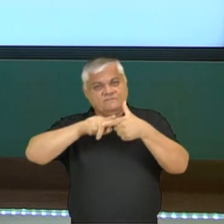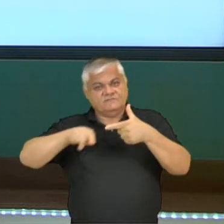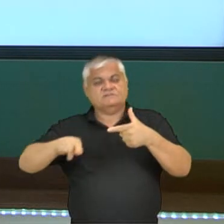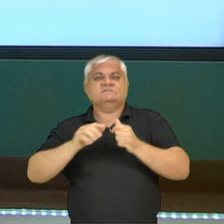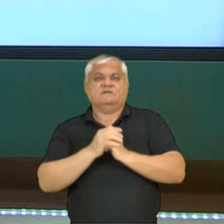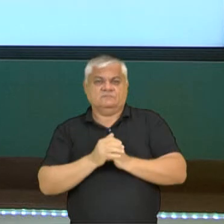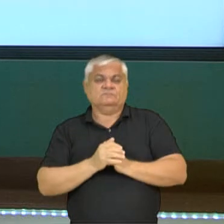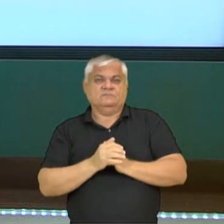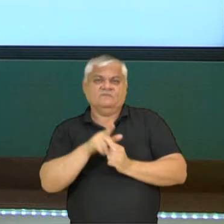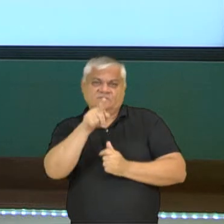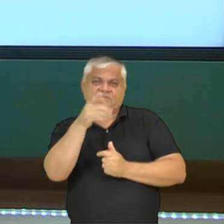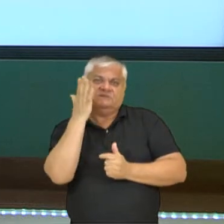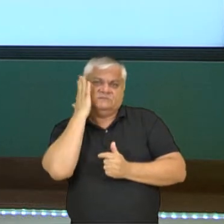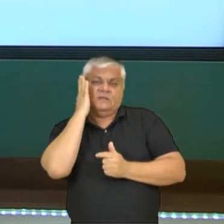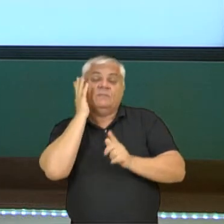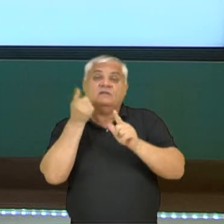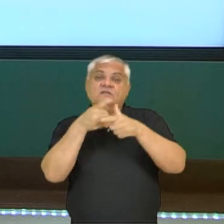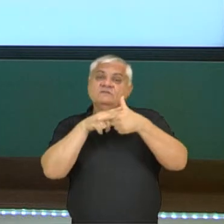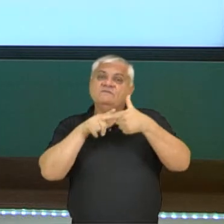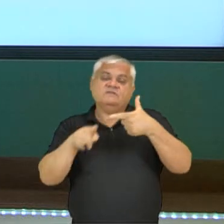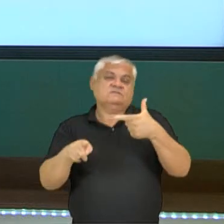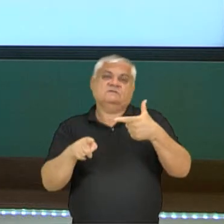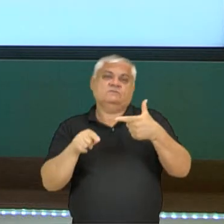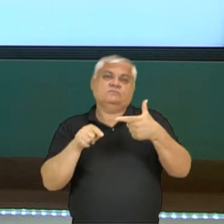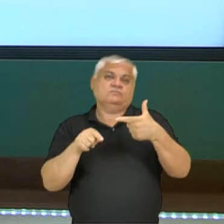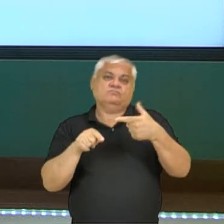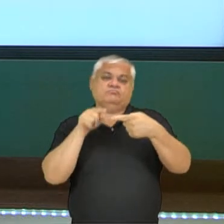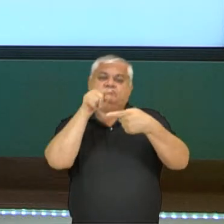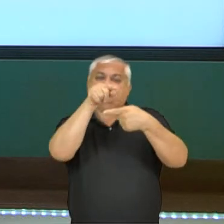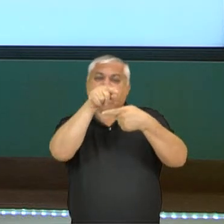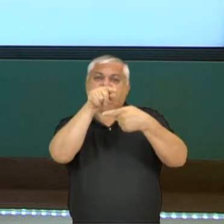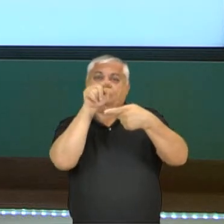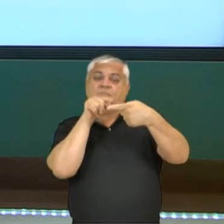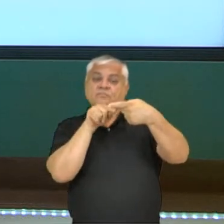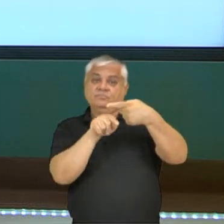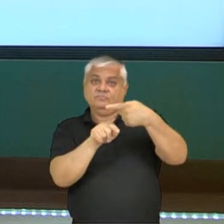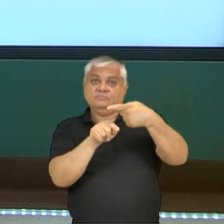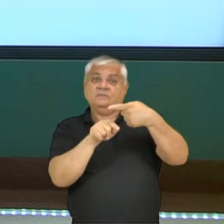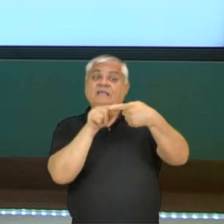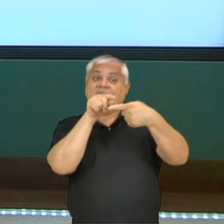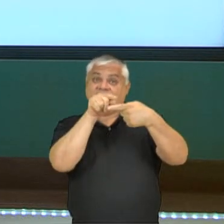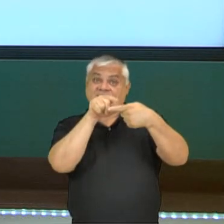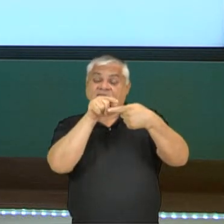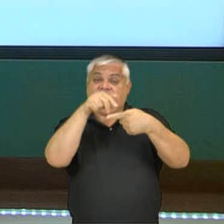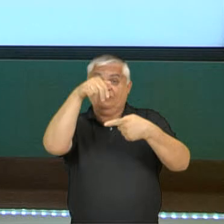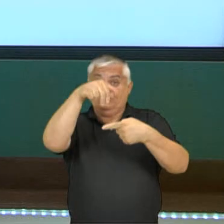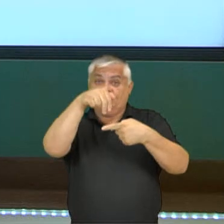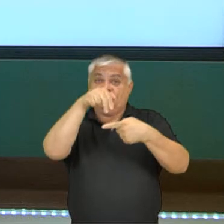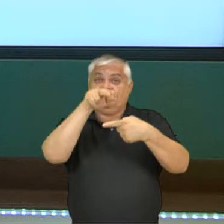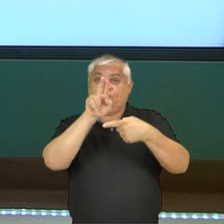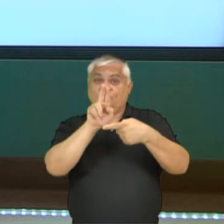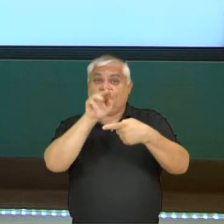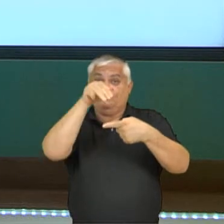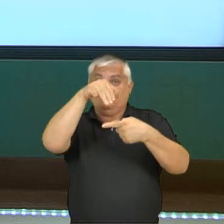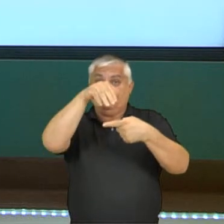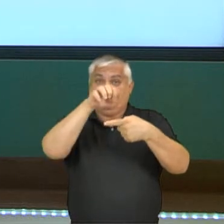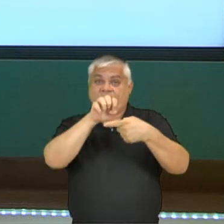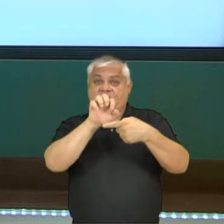divisão, um número em que você está dividindo o numerador, a parte de cima da fração,